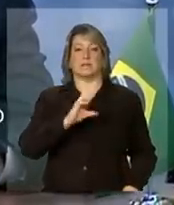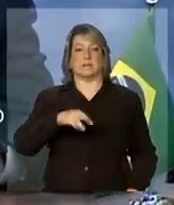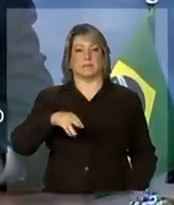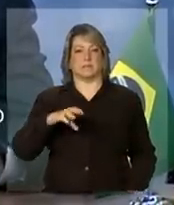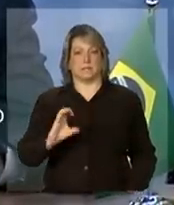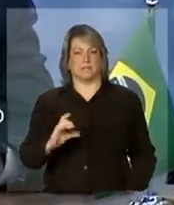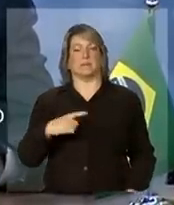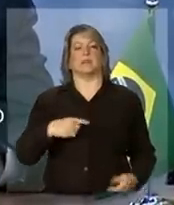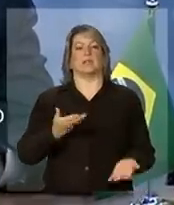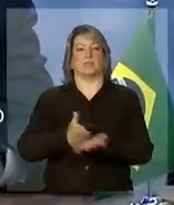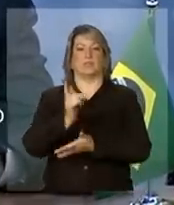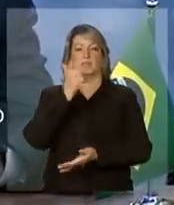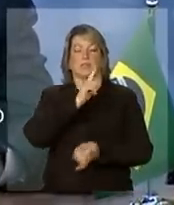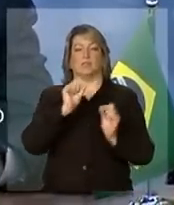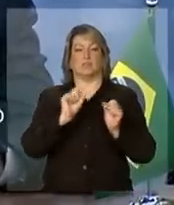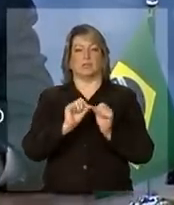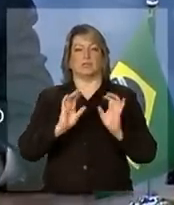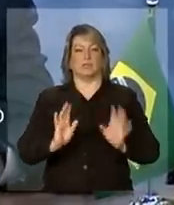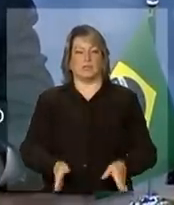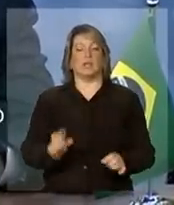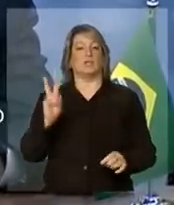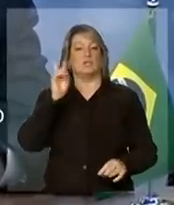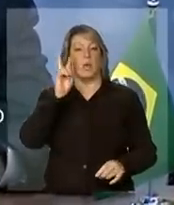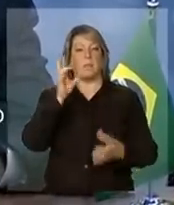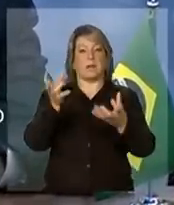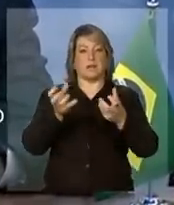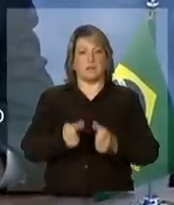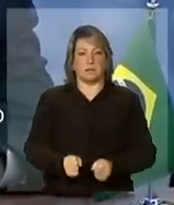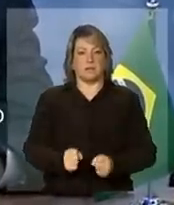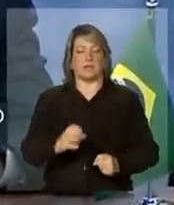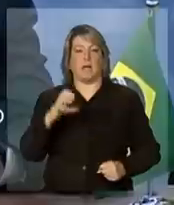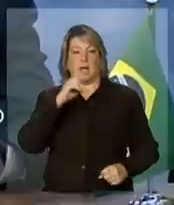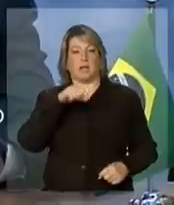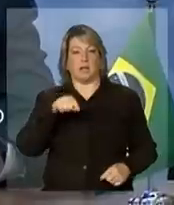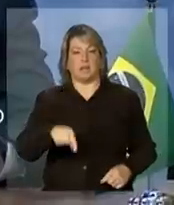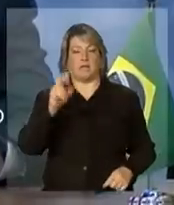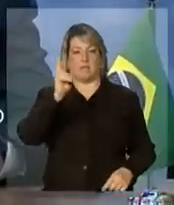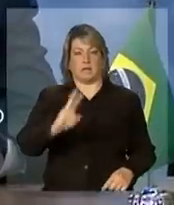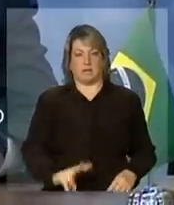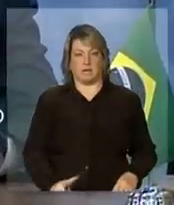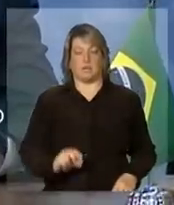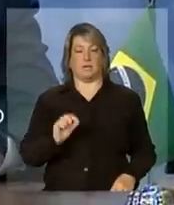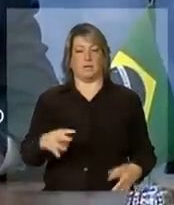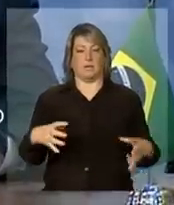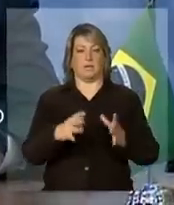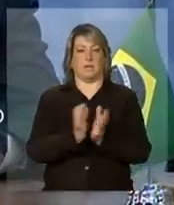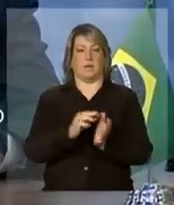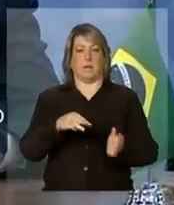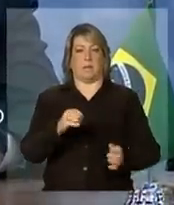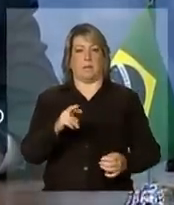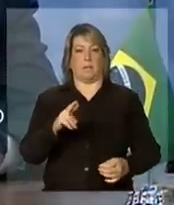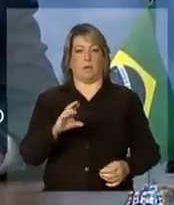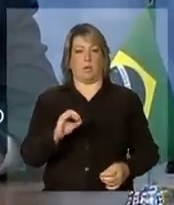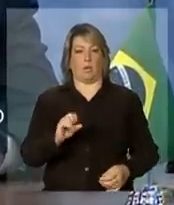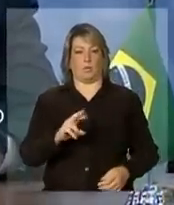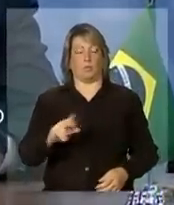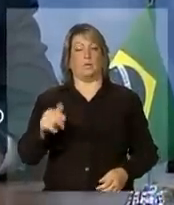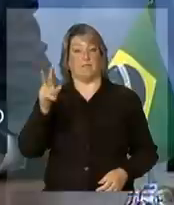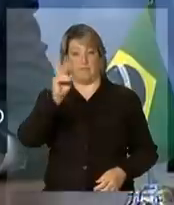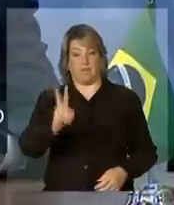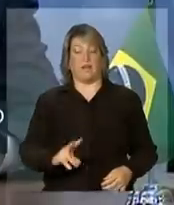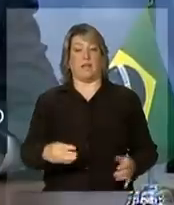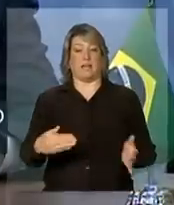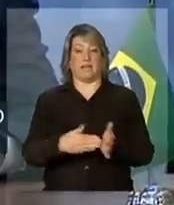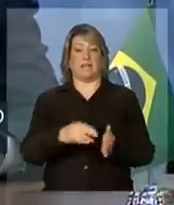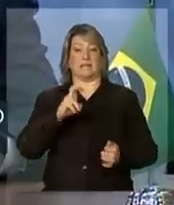aprovadas decisões sobre a adoção imediata pela Venezuela da nomenclatura comum do Mercosul. A Venezuela terá até 5 de